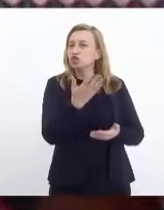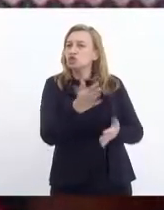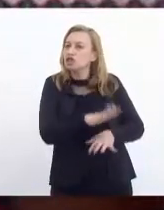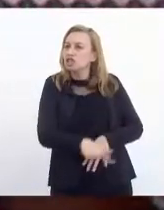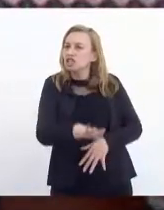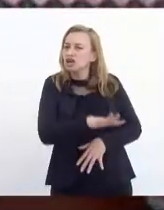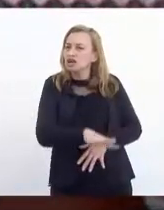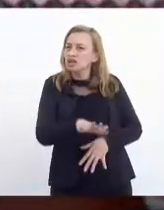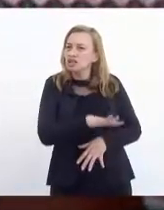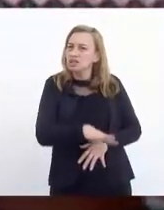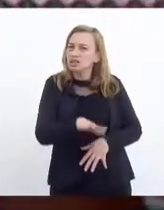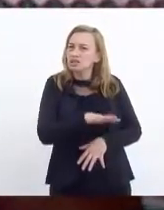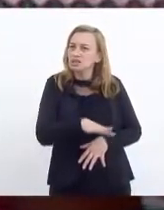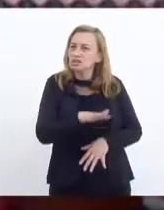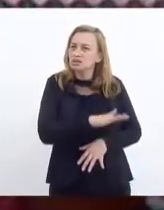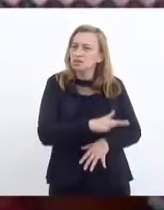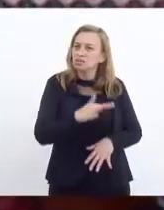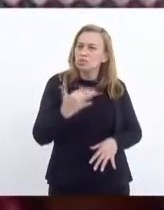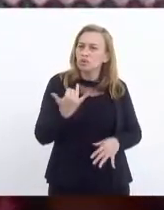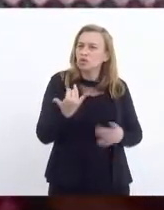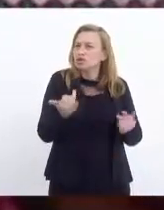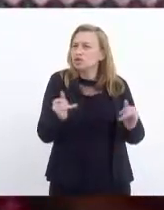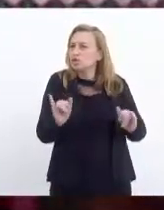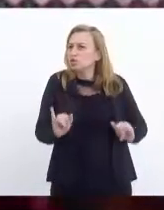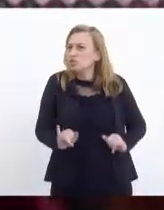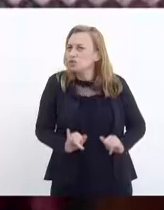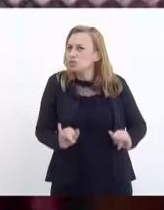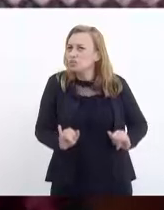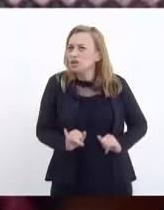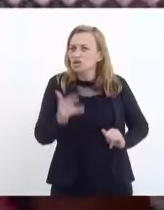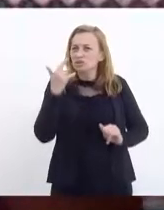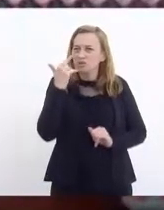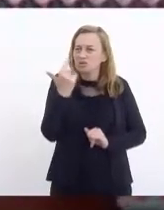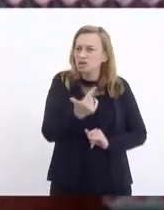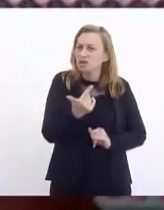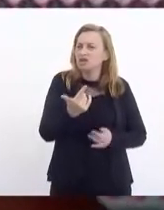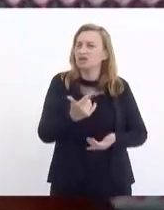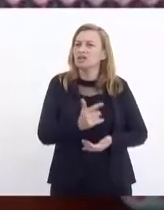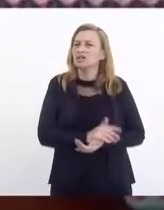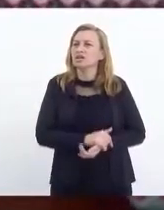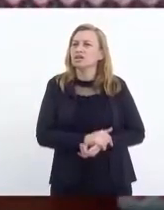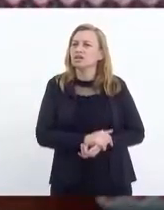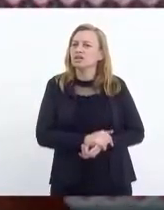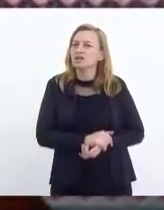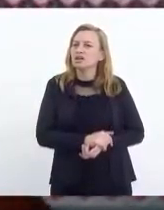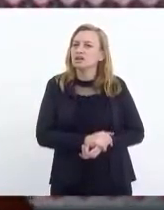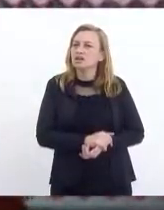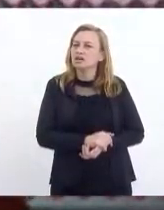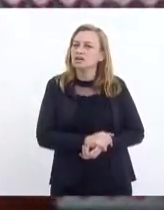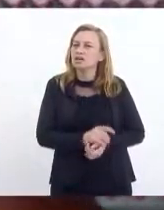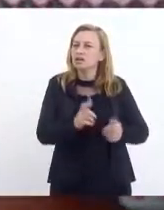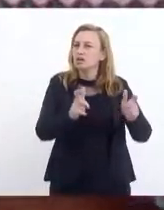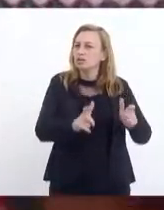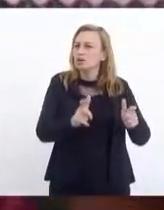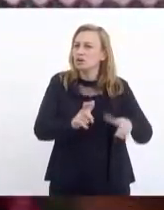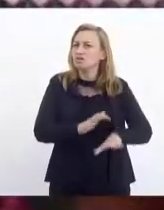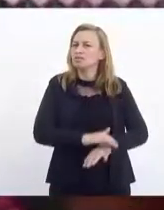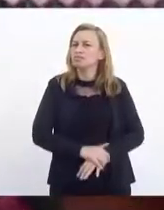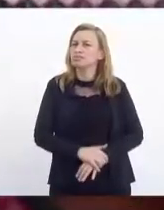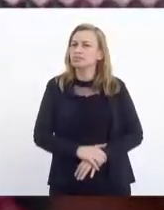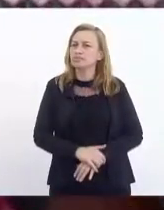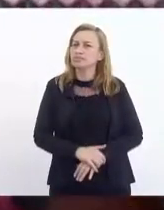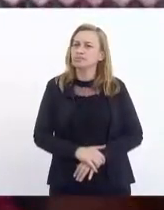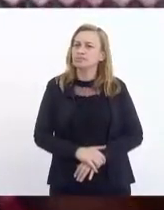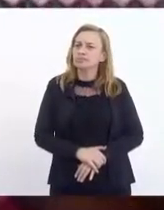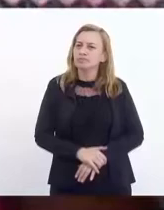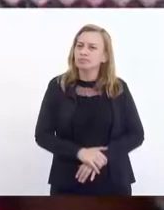de sucção de uma mineradora que vem extraindo ilegalmente ali minérios do solo Yanomami,